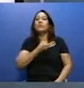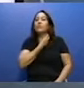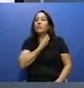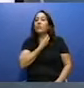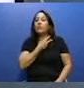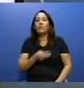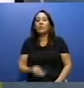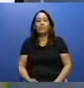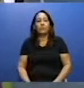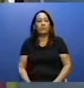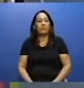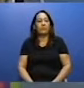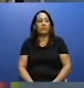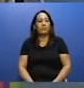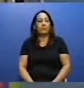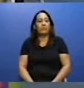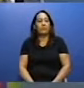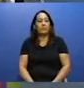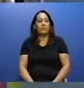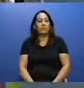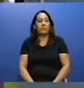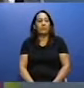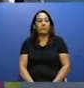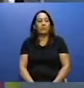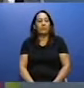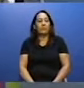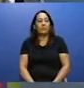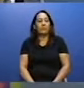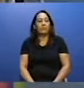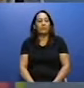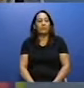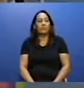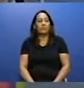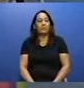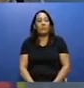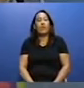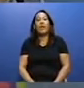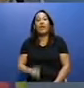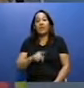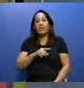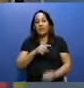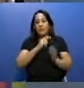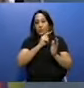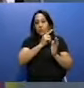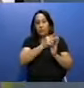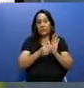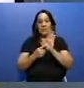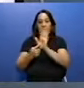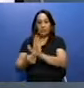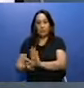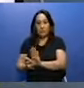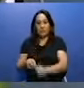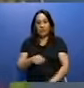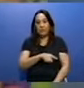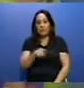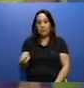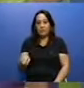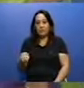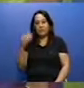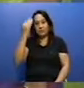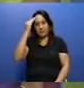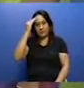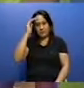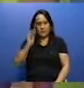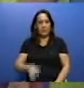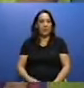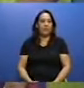Descobri. Você não precisa repetir a sequência, não, tá? Aqui é para vocês entenderem certinho. O importante é o que